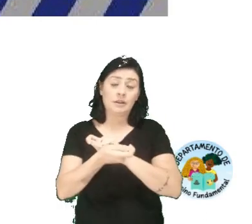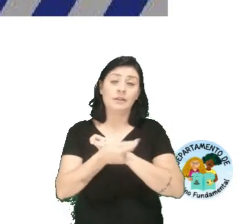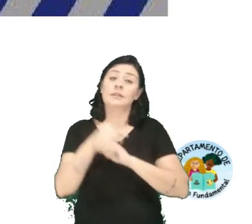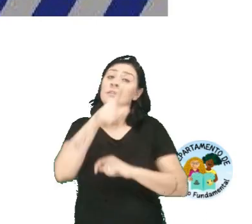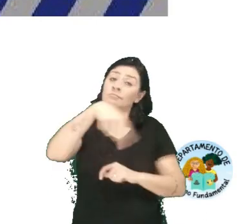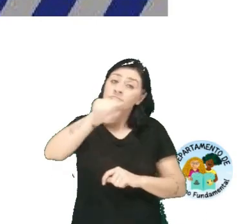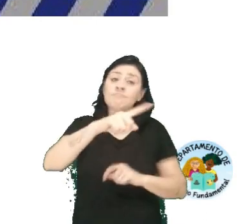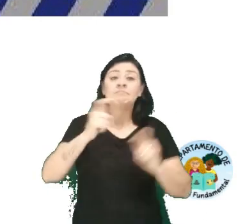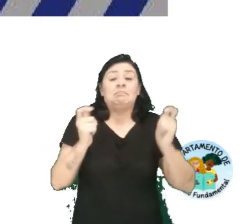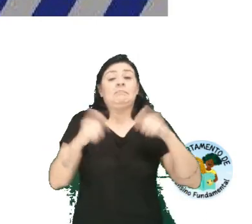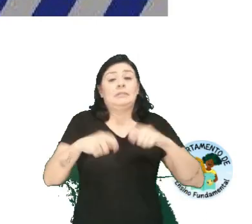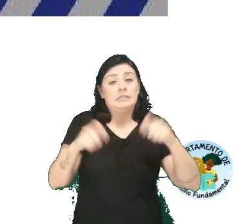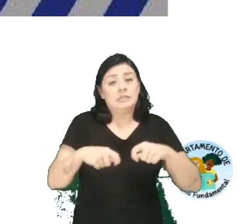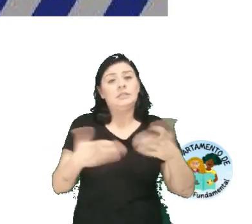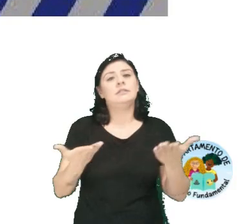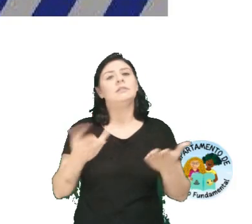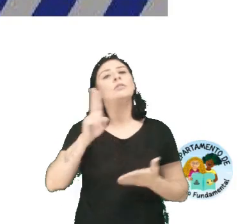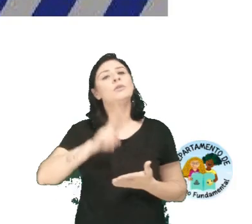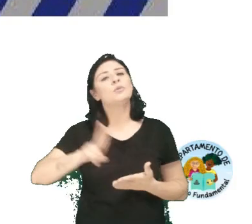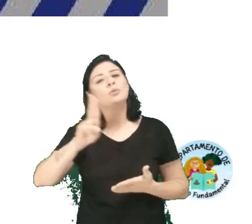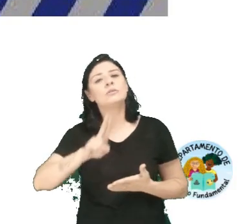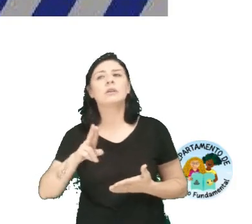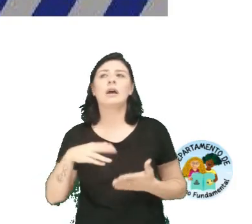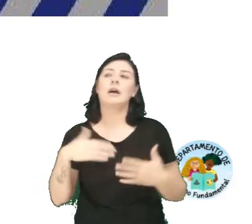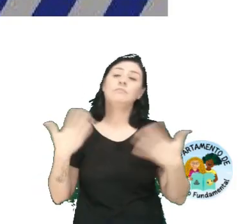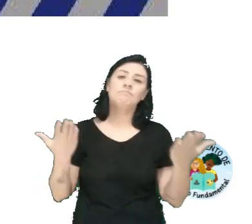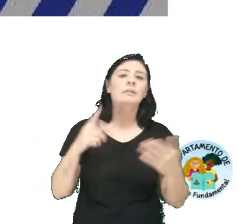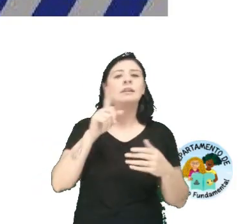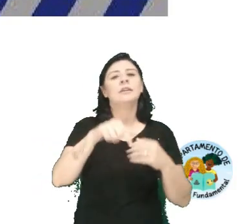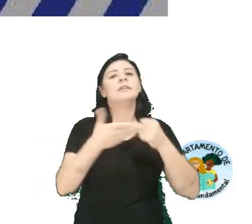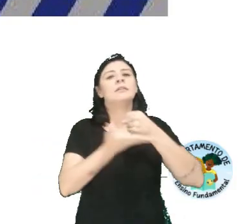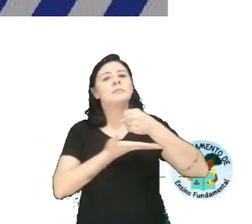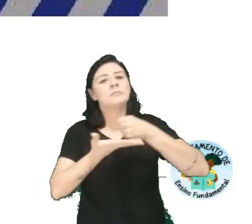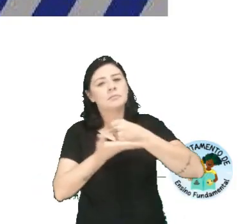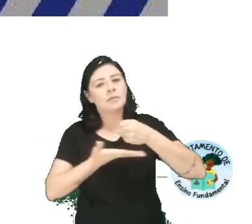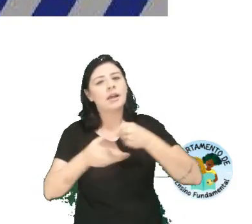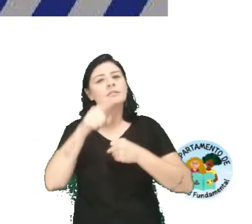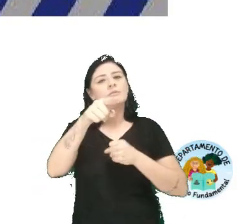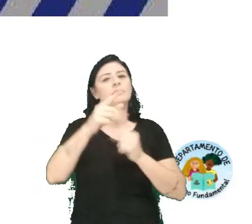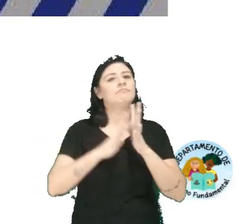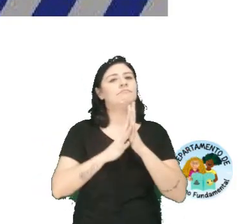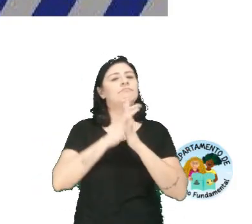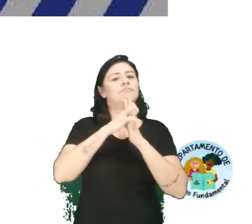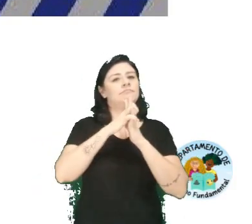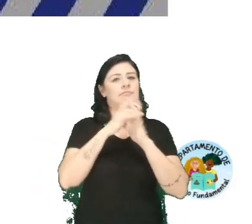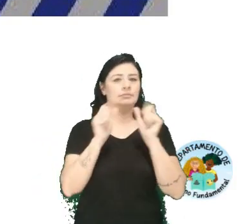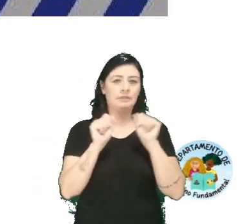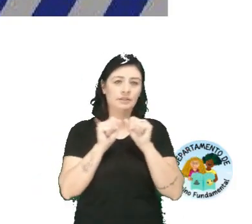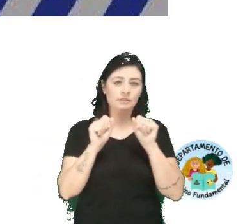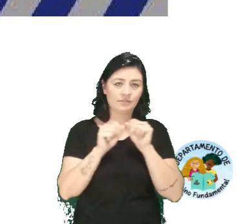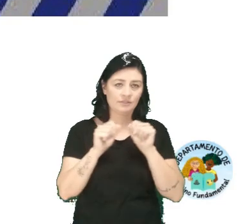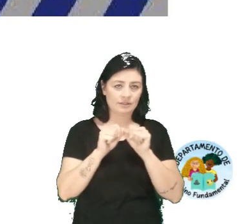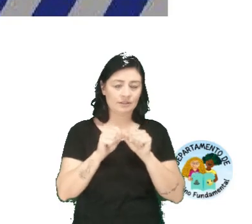sua necessidade, vai utilizar ou não, vai servir de base aí para você elaborar o seu plano de aula, tá?